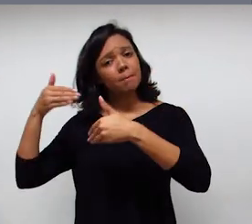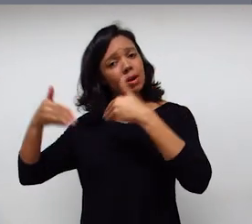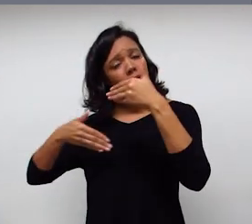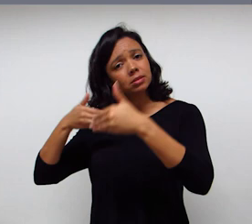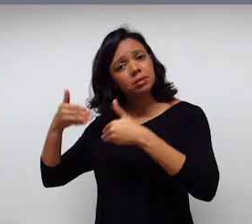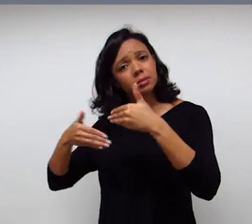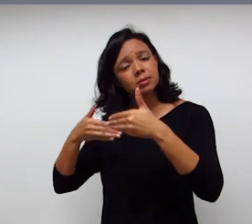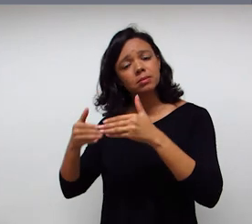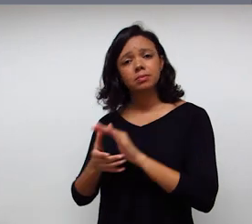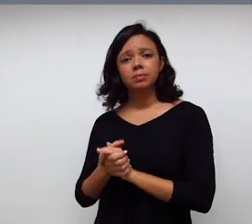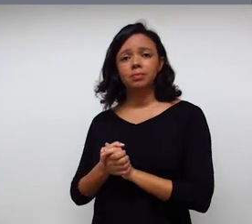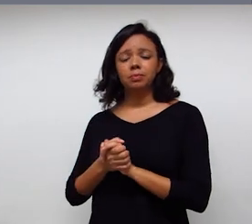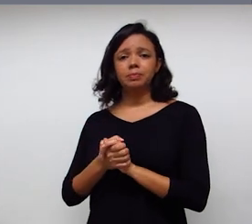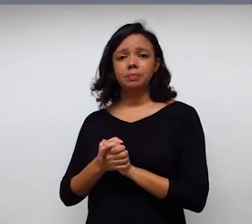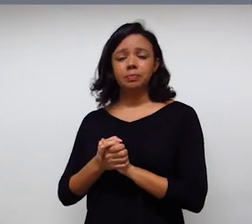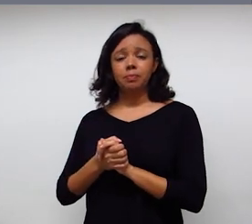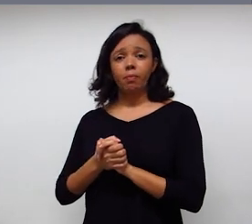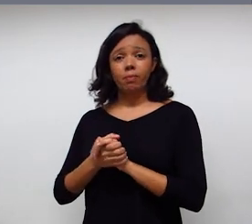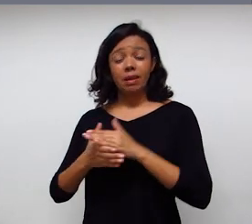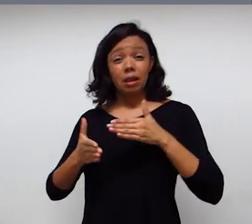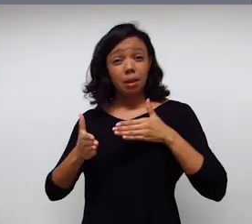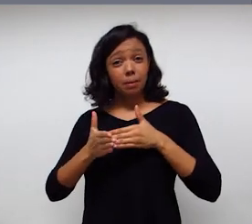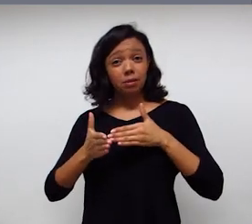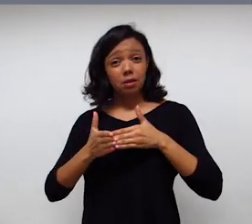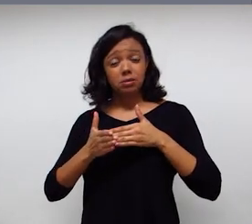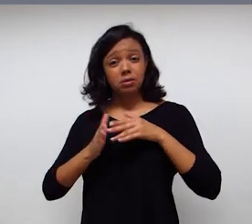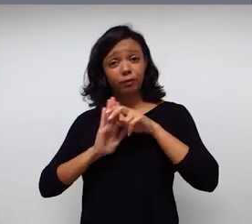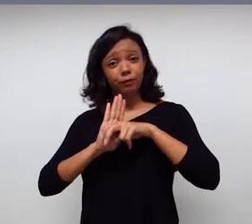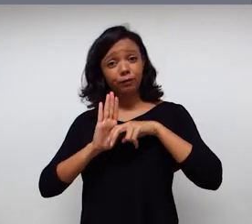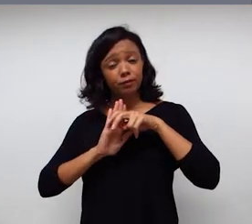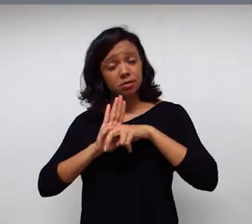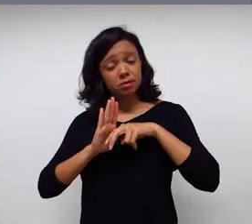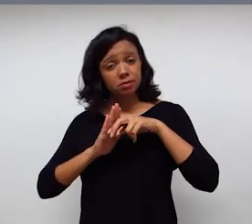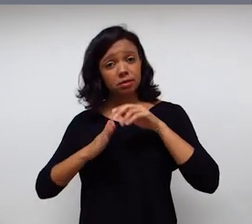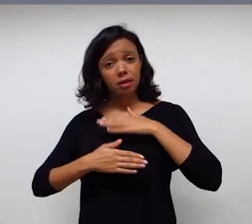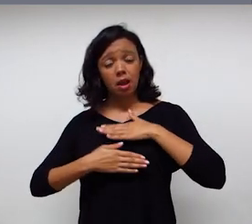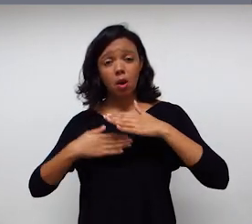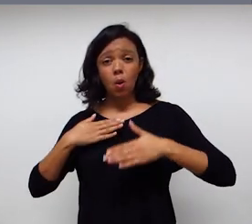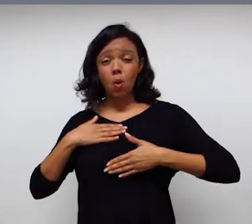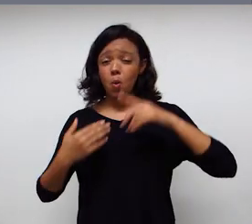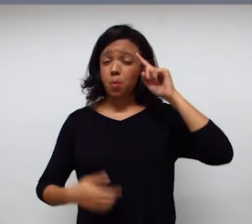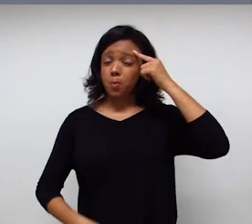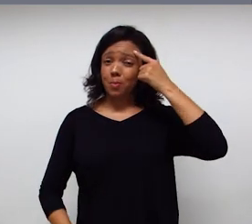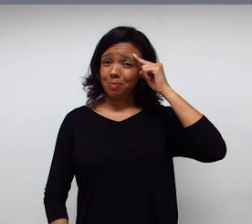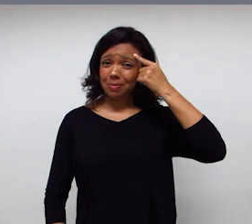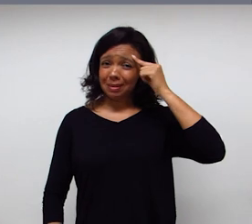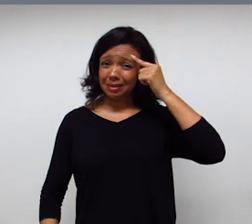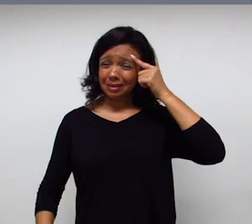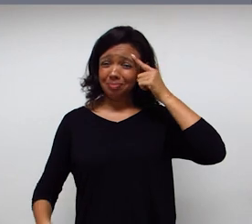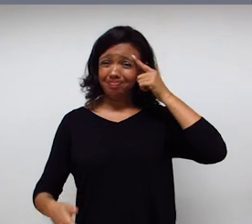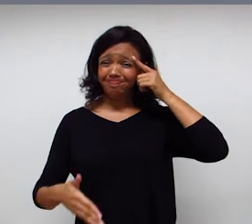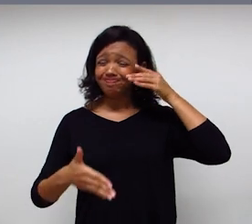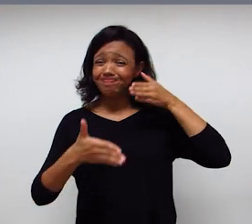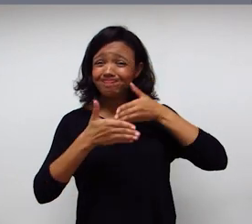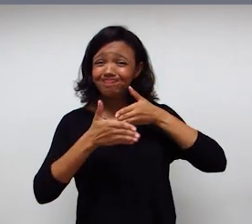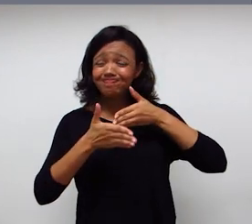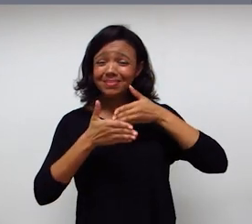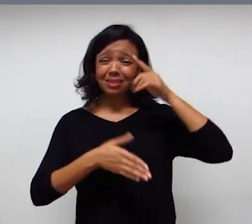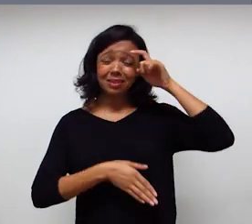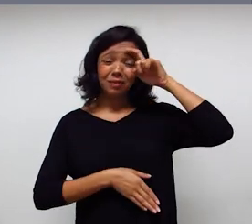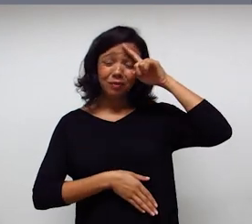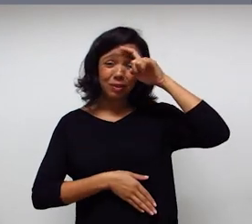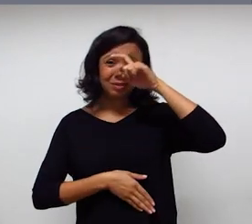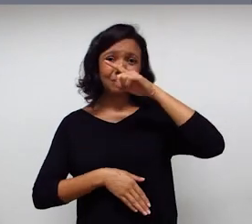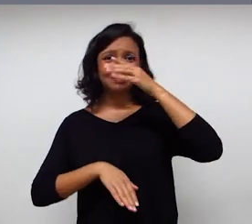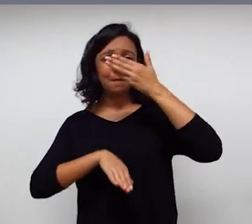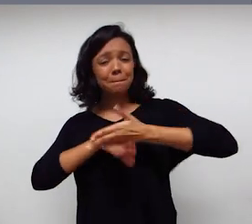participação. Se a limitação física ou mental da criança dificulta a sua capacidade de realizar